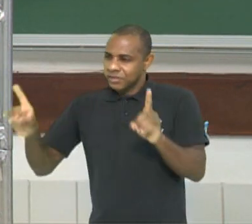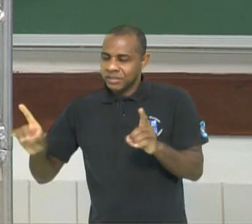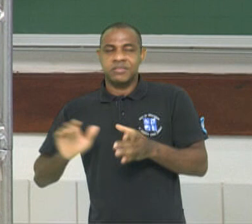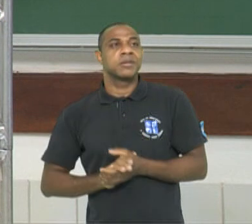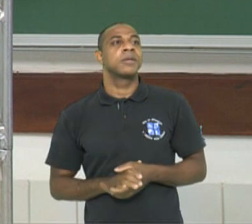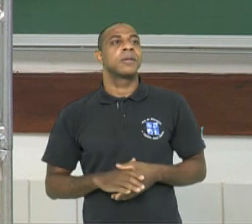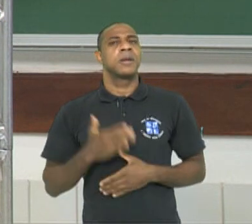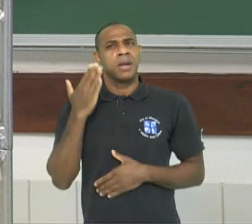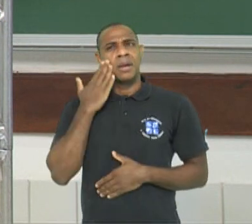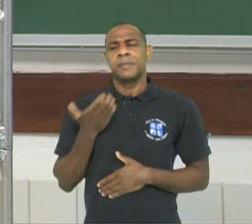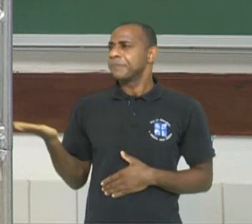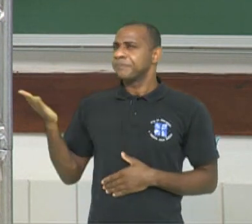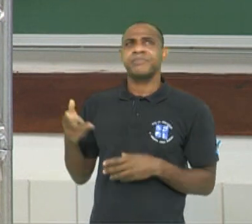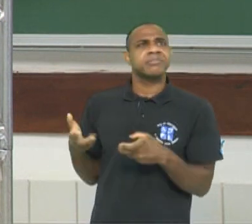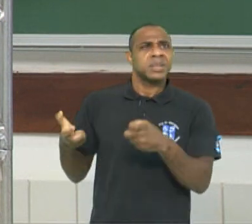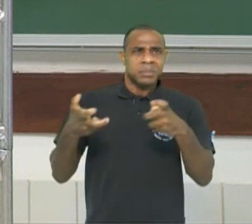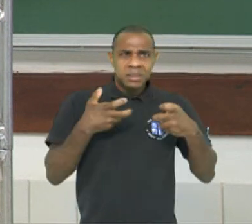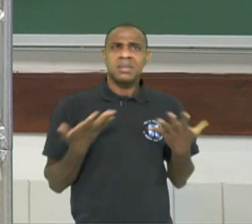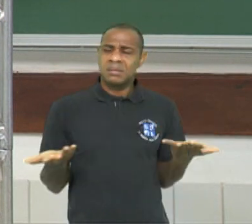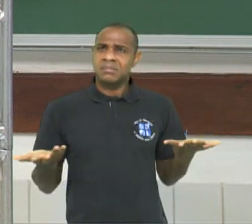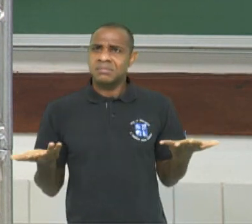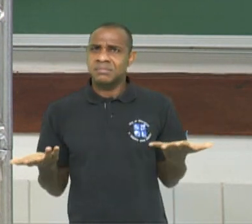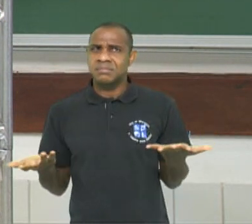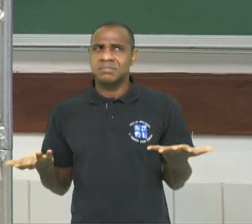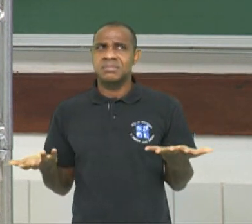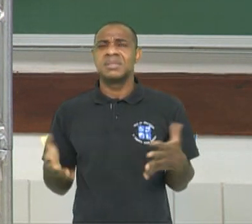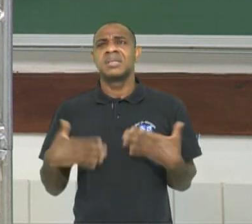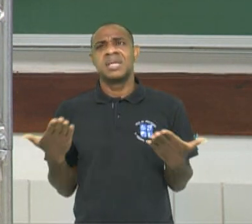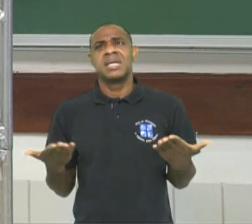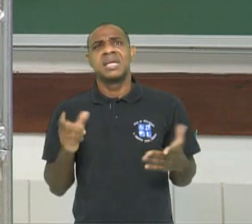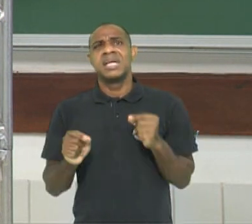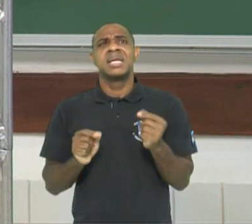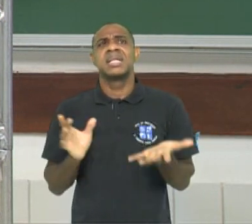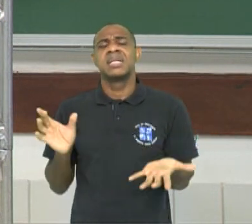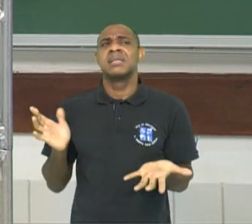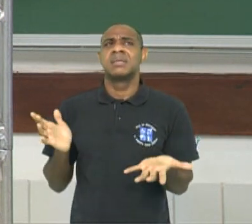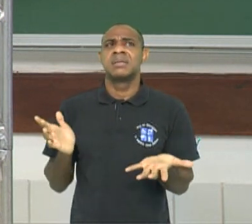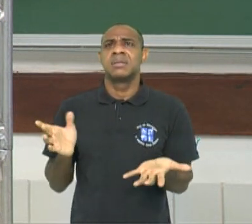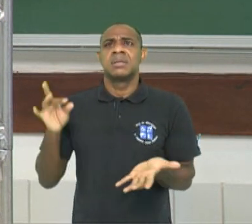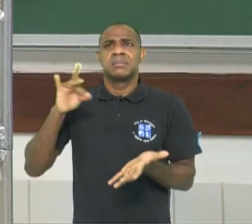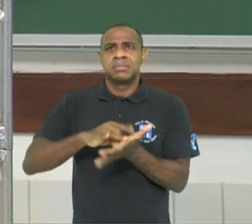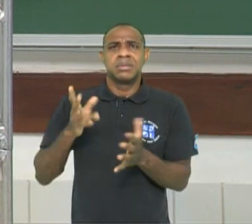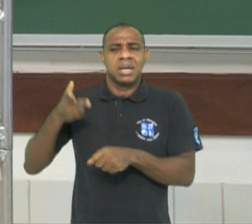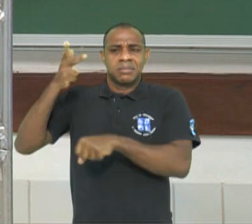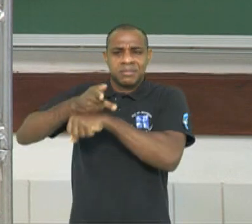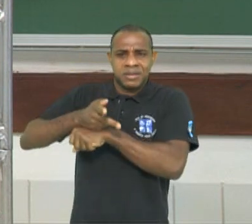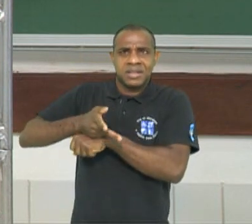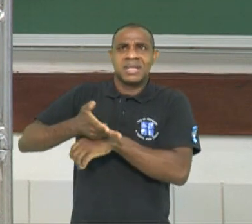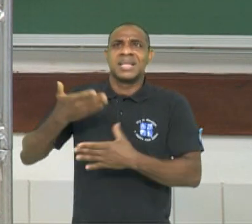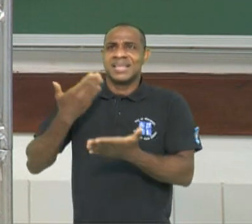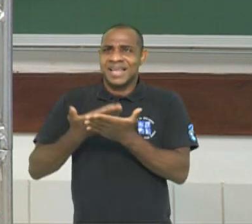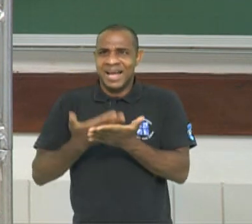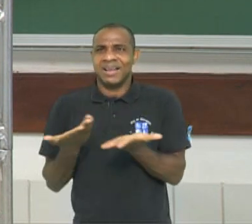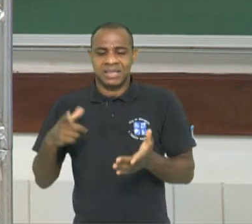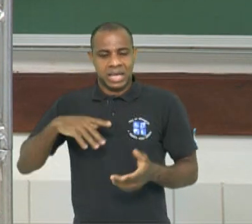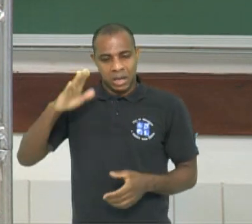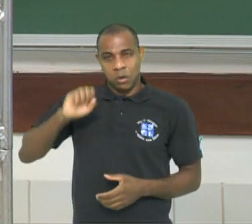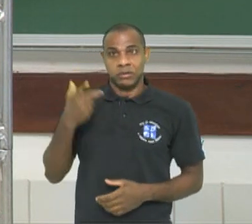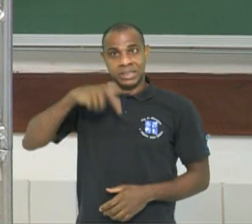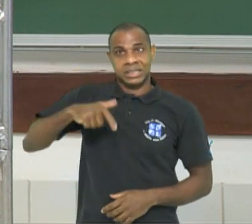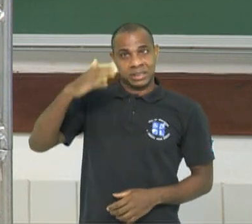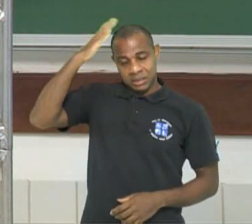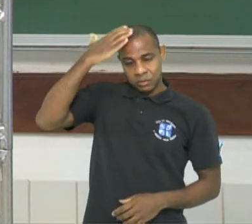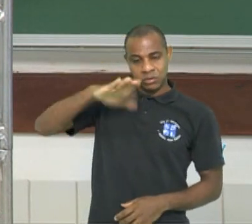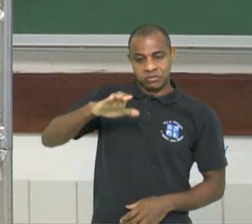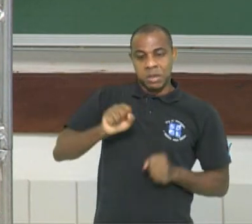nós não temos observado isso nesse momento? Esse fato de que as gravações das aulas acontecem em Curitiba, mas